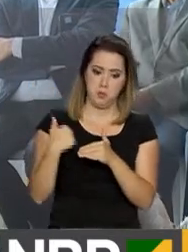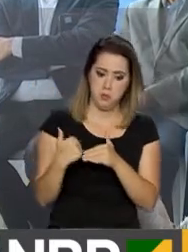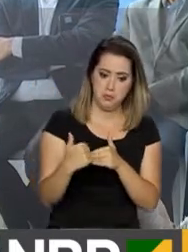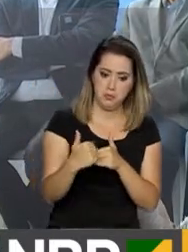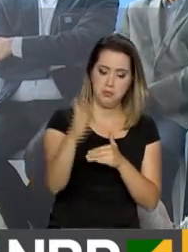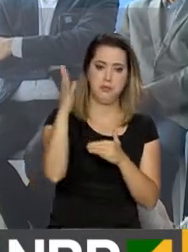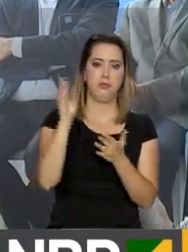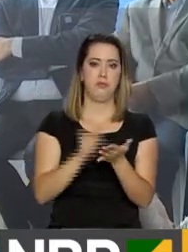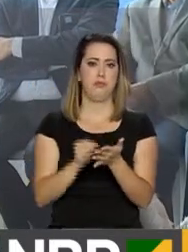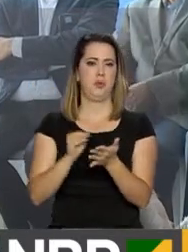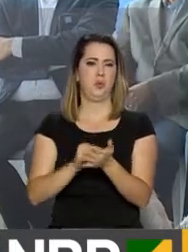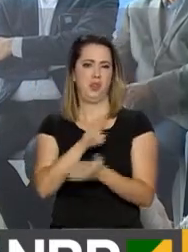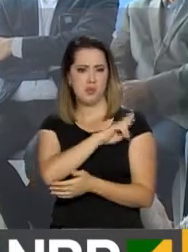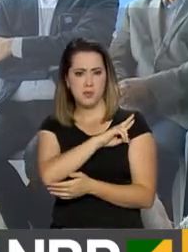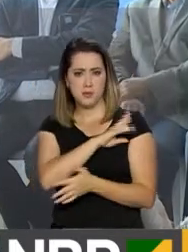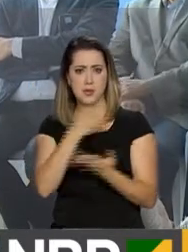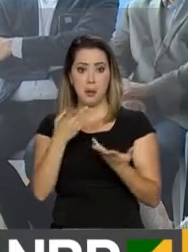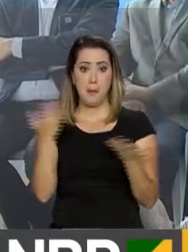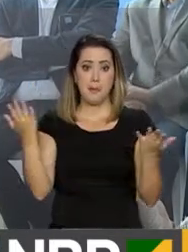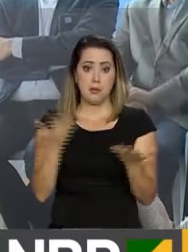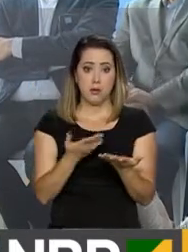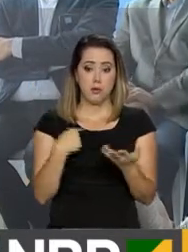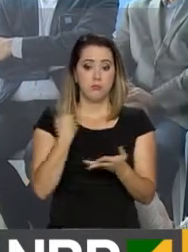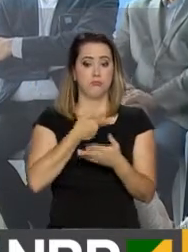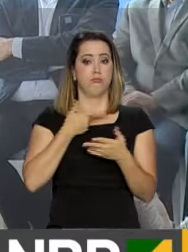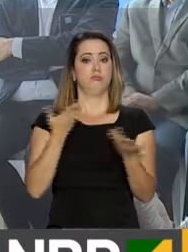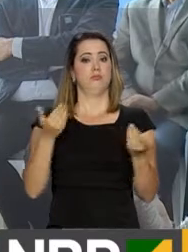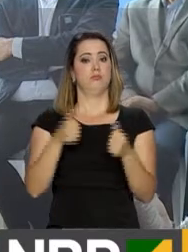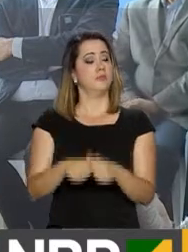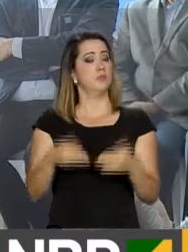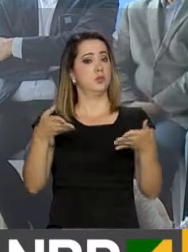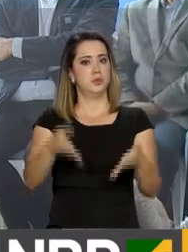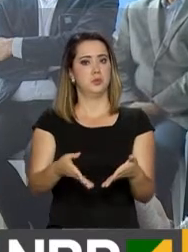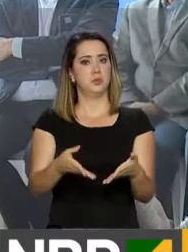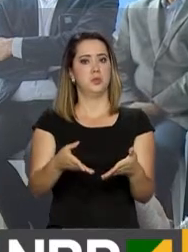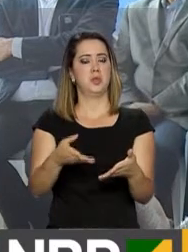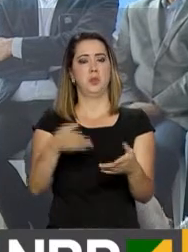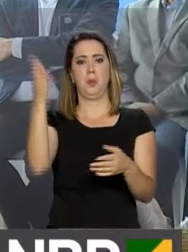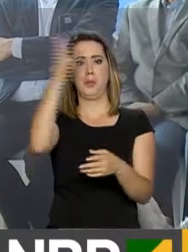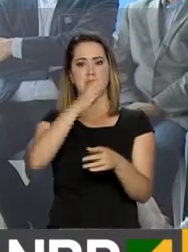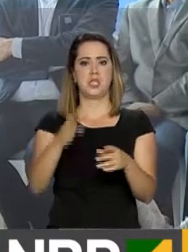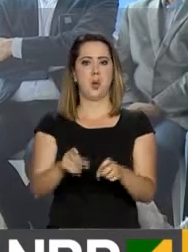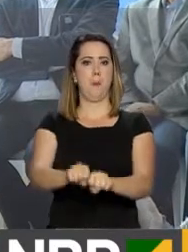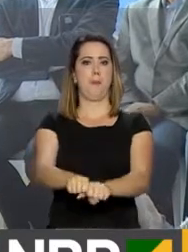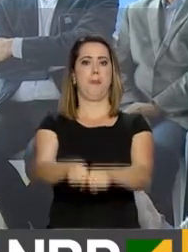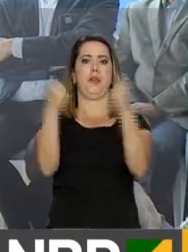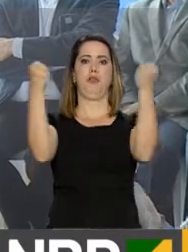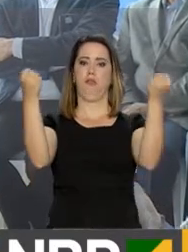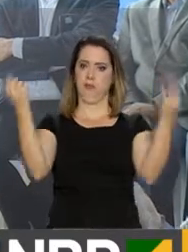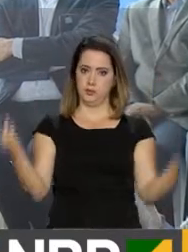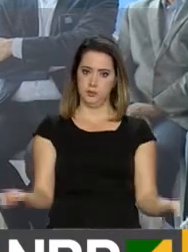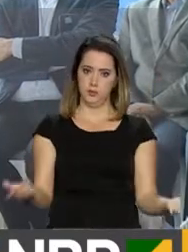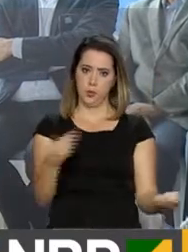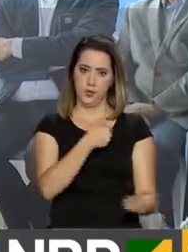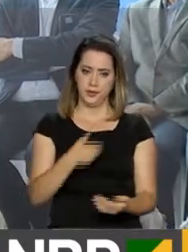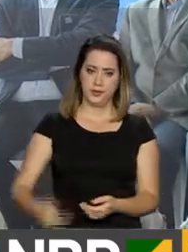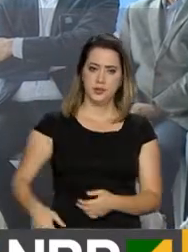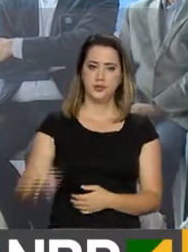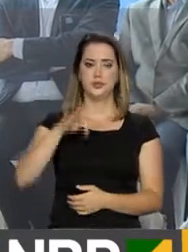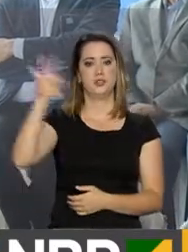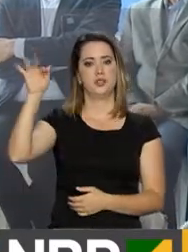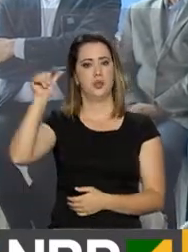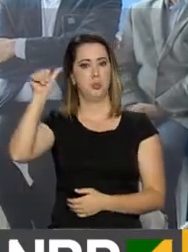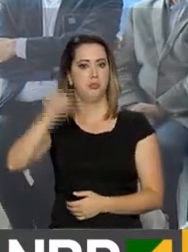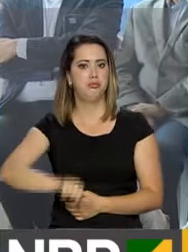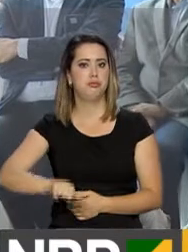avançando e chegamos no momento em que nós temos um Brasil quebrado. O governo federal, por consequência, a maioria